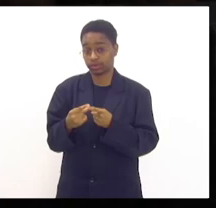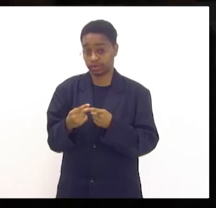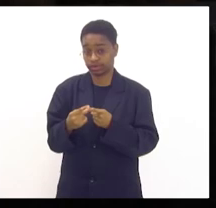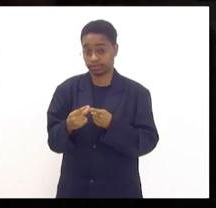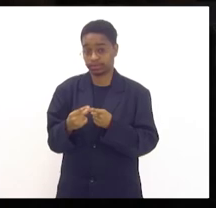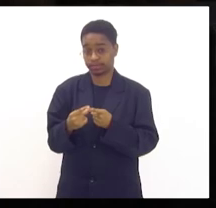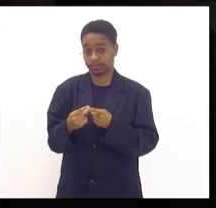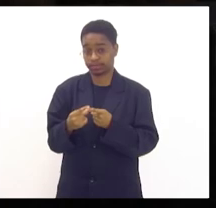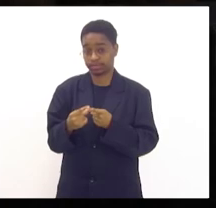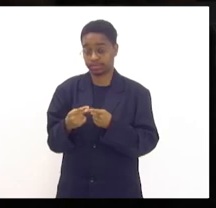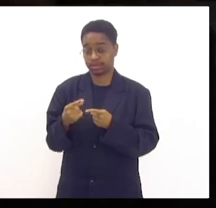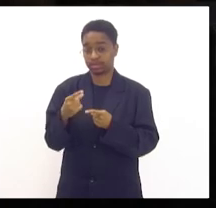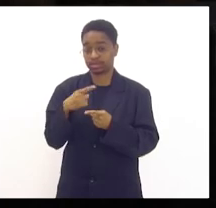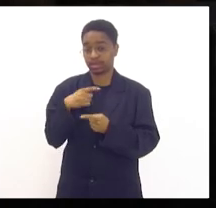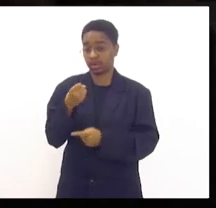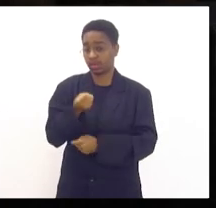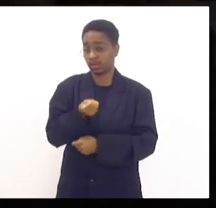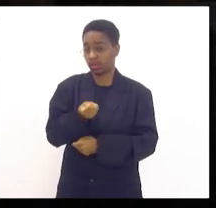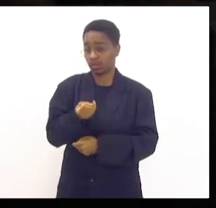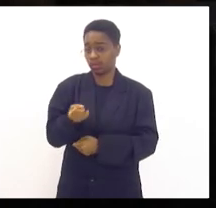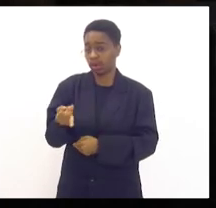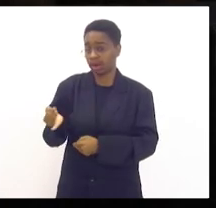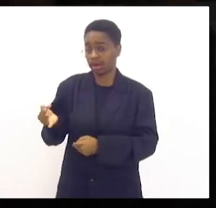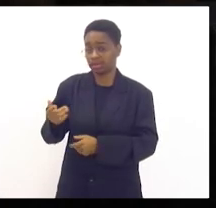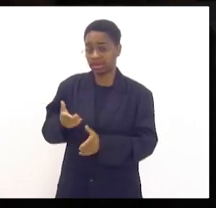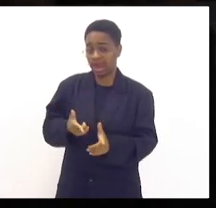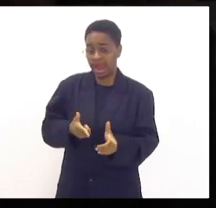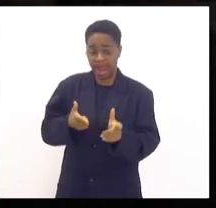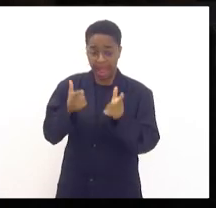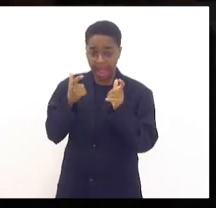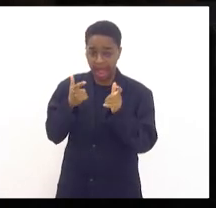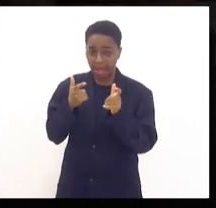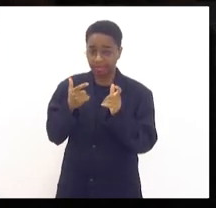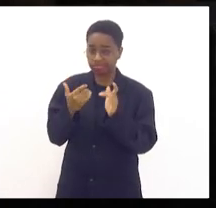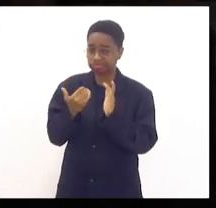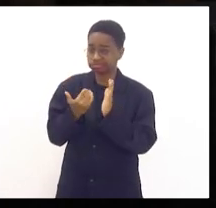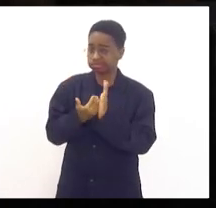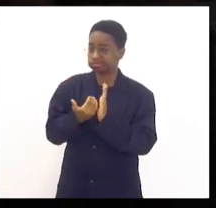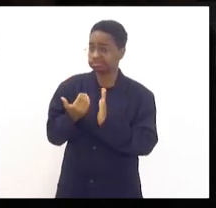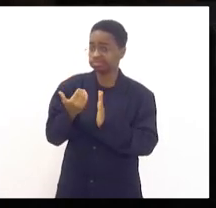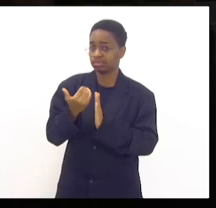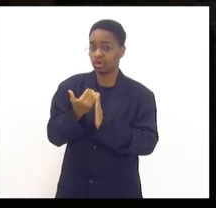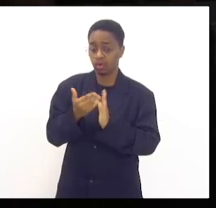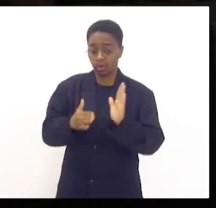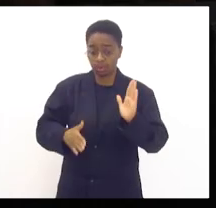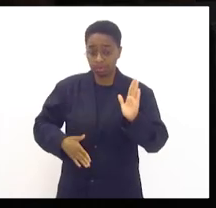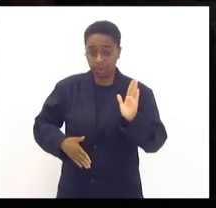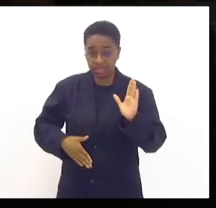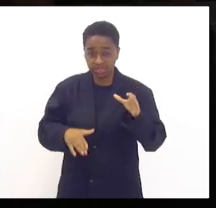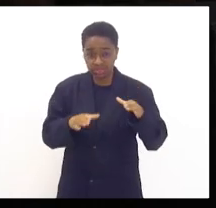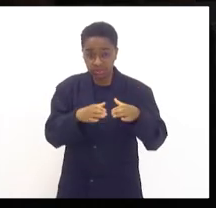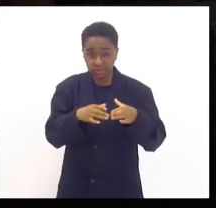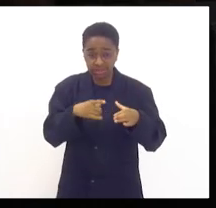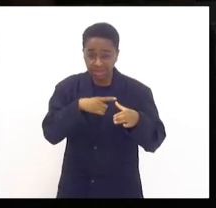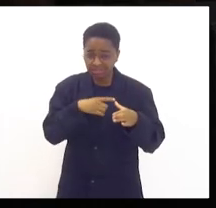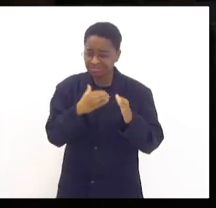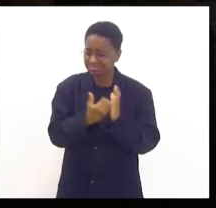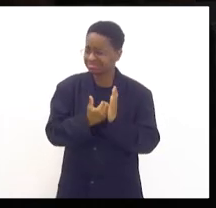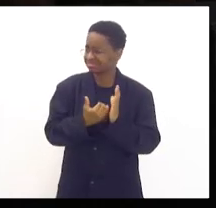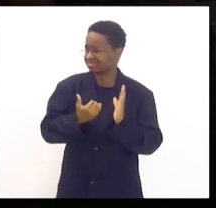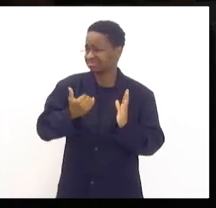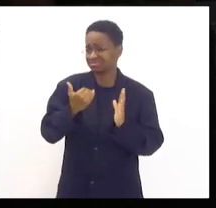volume bélico, volume de armamento que tem a bandidagem é muito